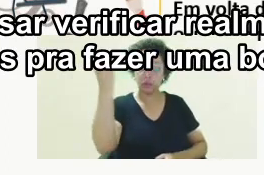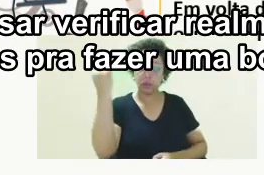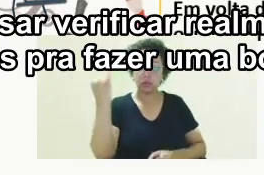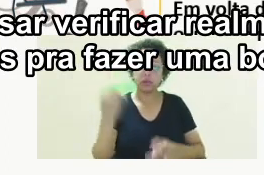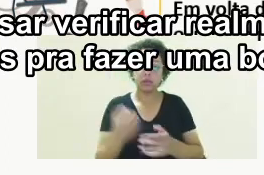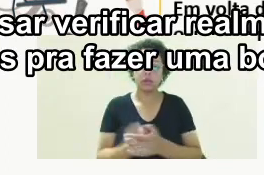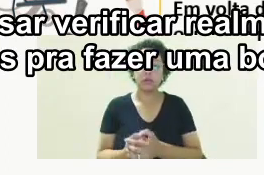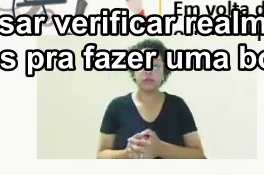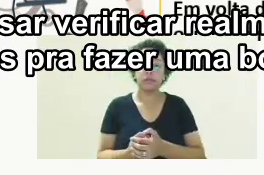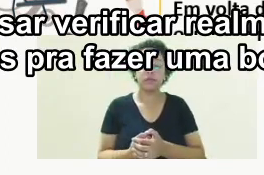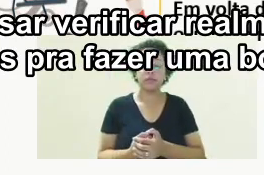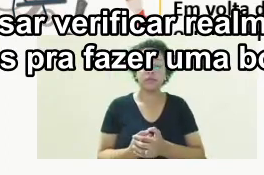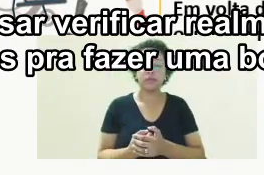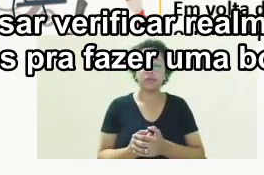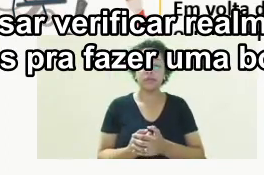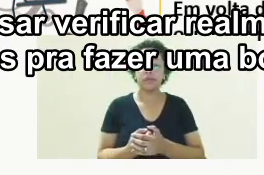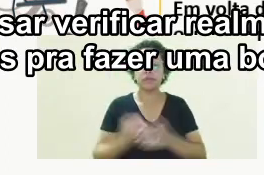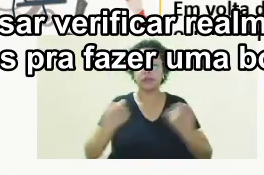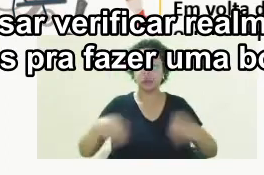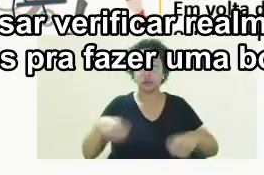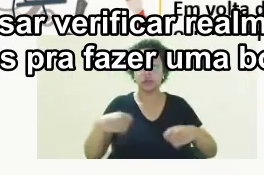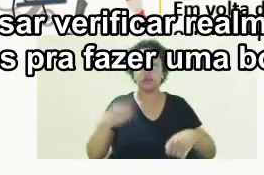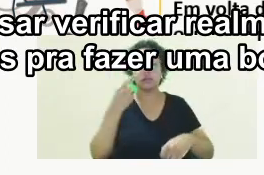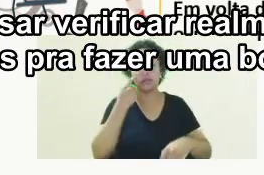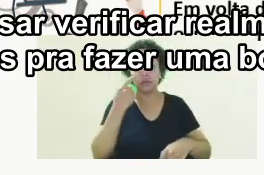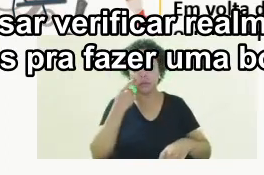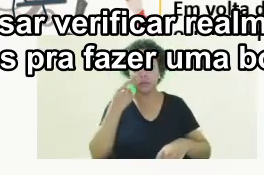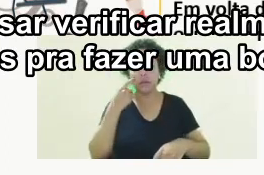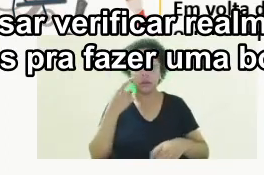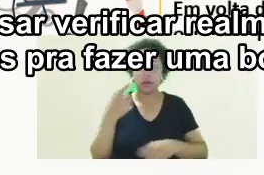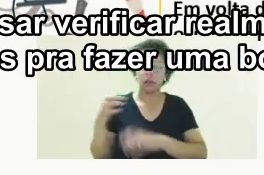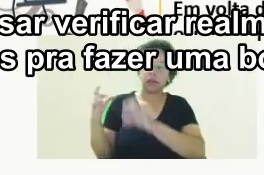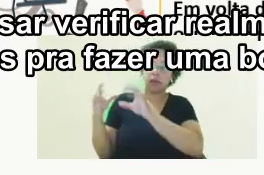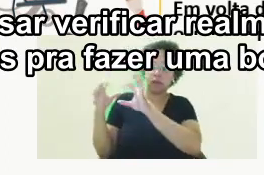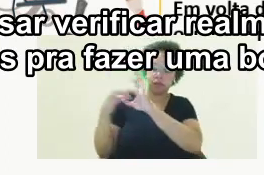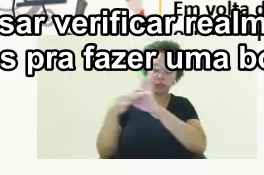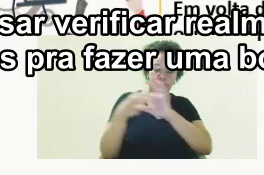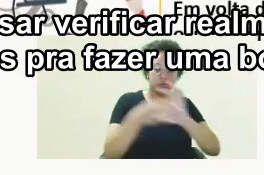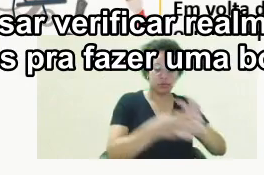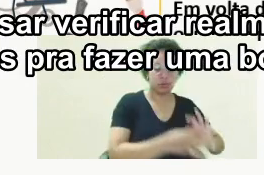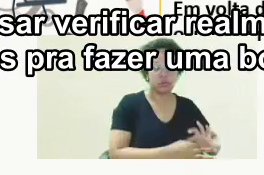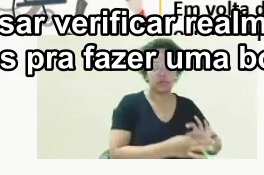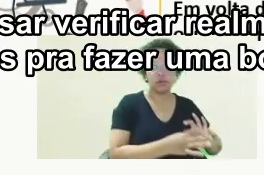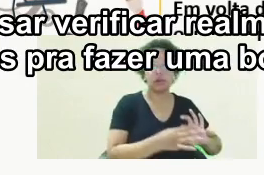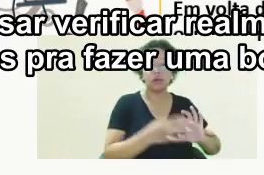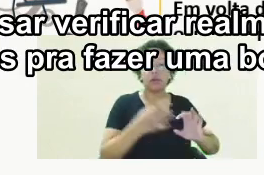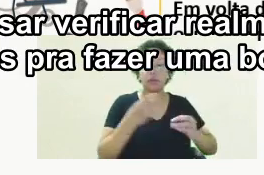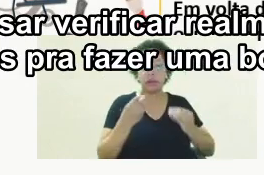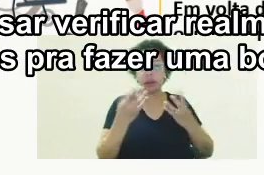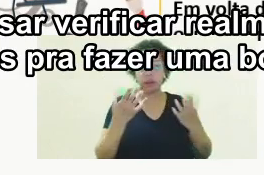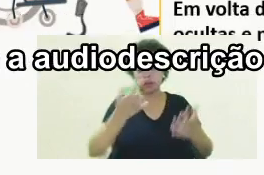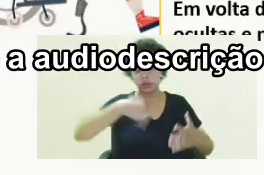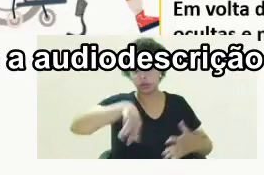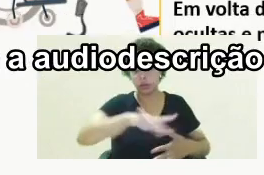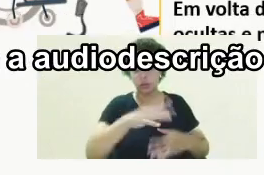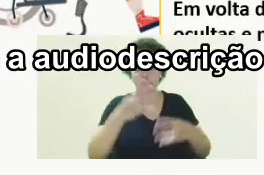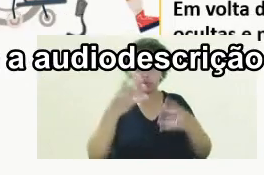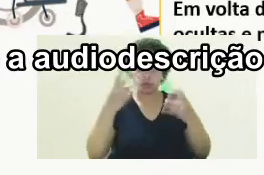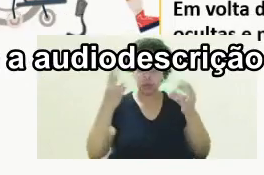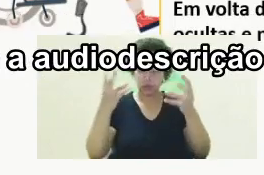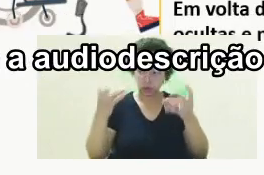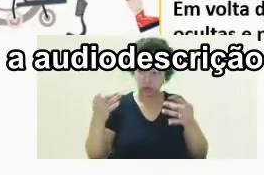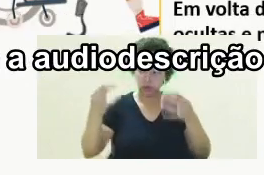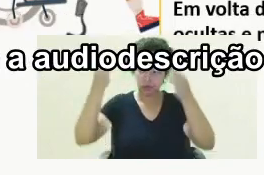Então, a gente vai precisar verificar realmente o contexto em que estamos inseridos para fazer uma boa audiodescrição.